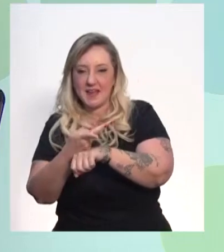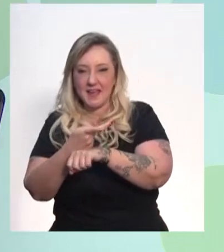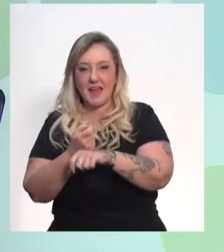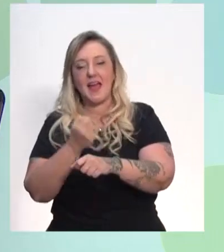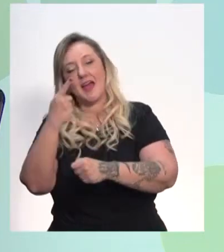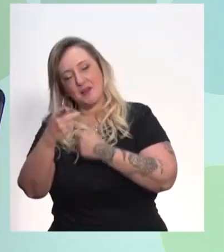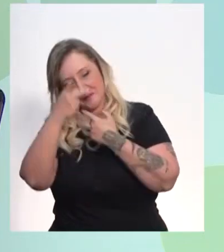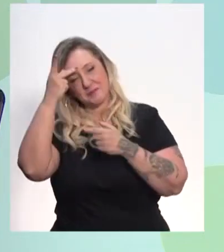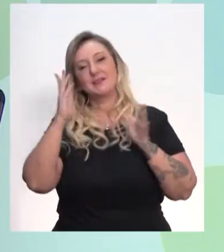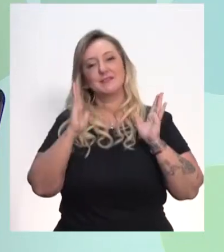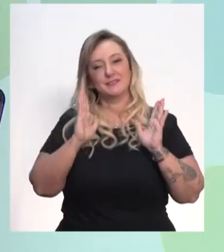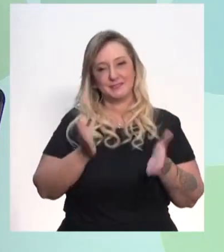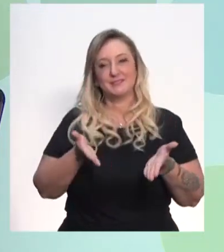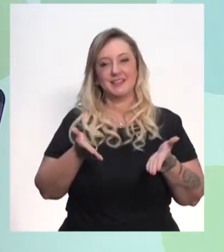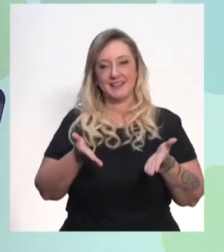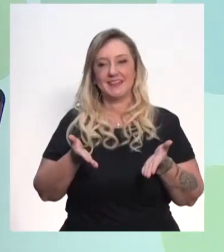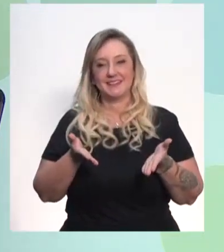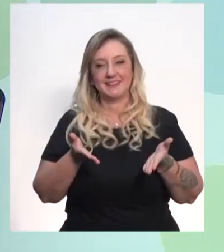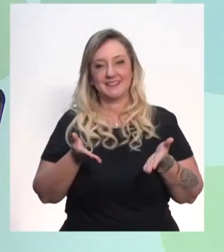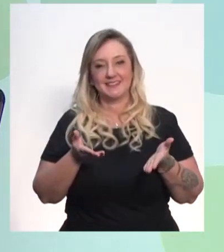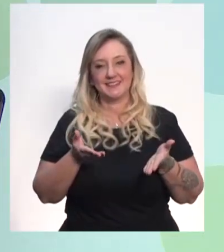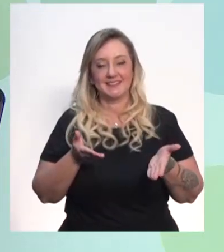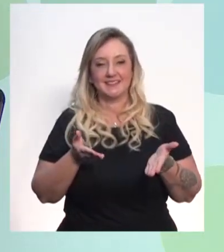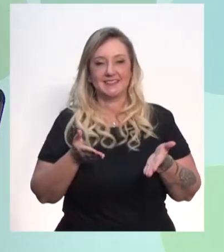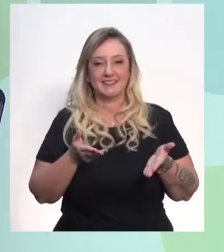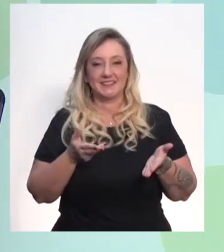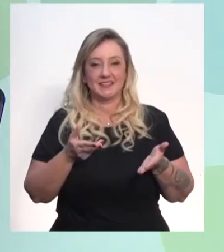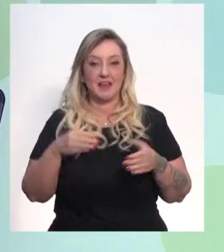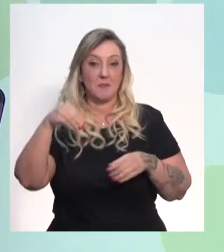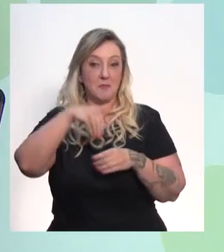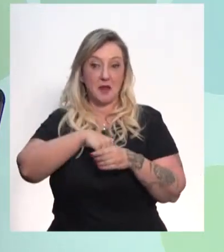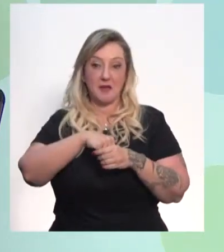e digite o nome para a sua equipe.